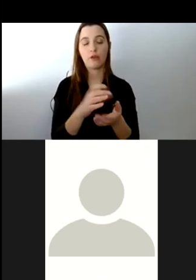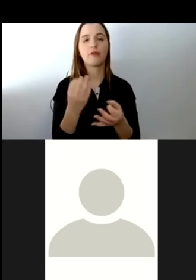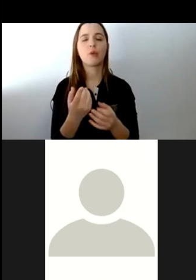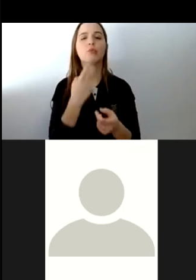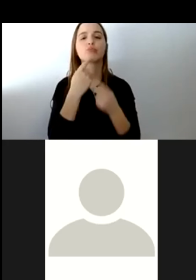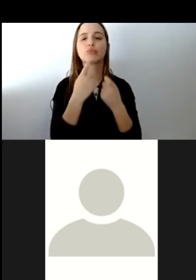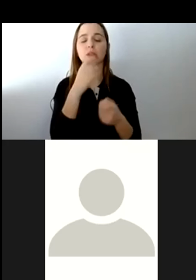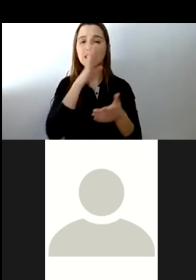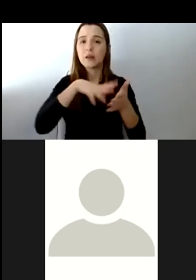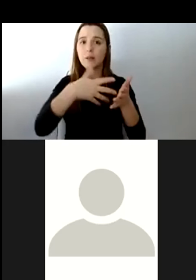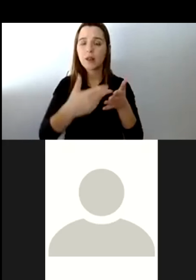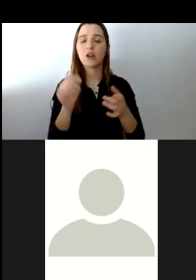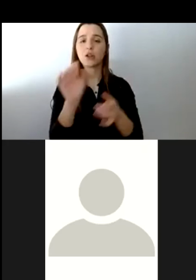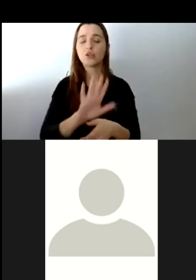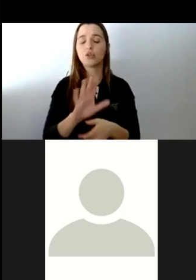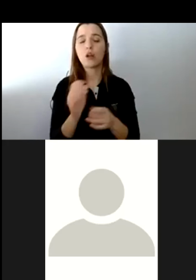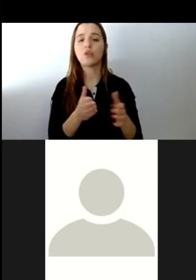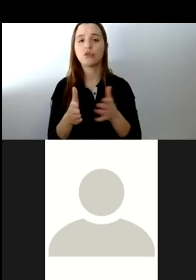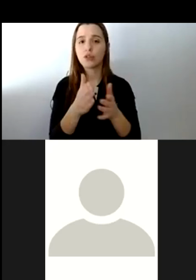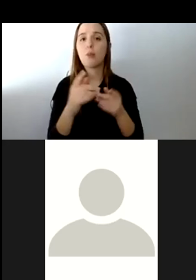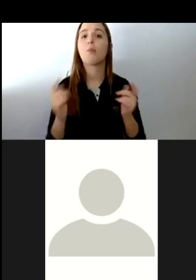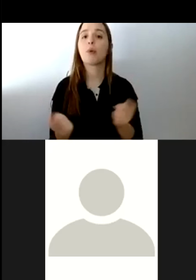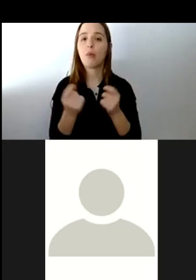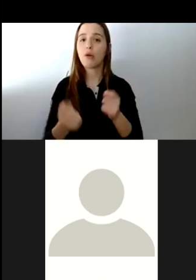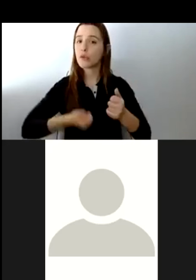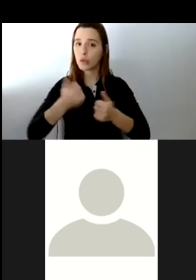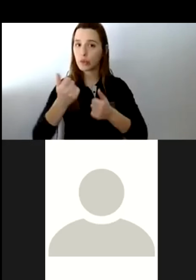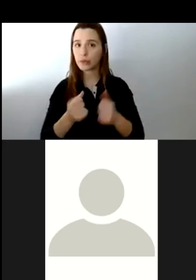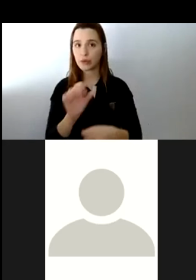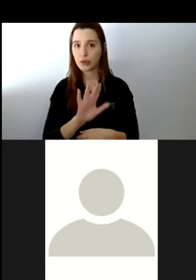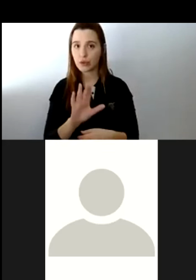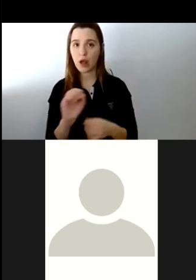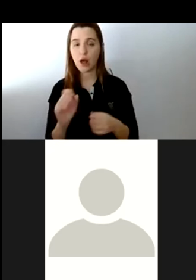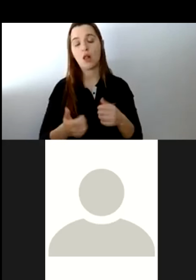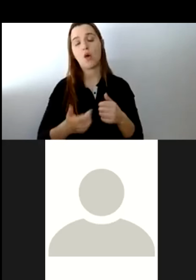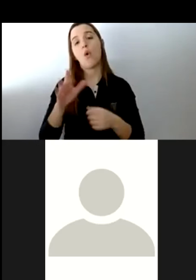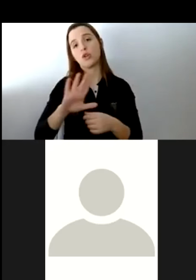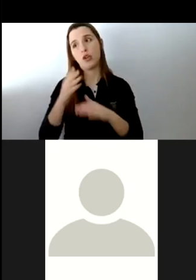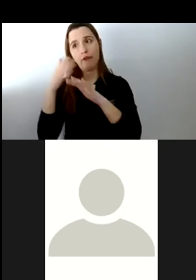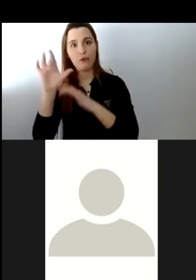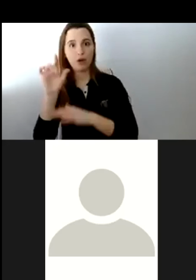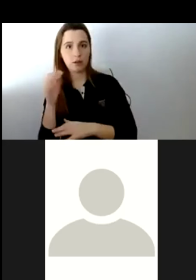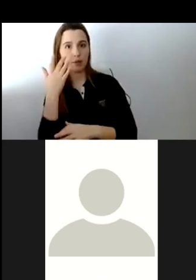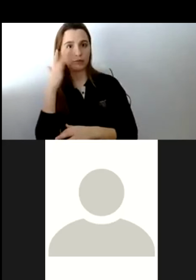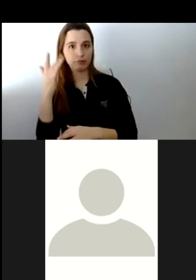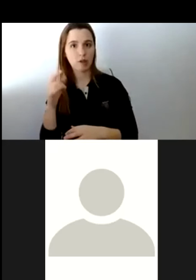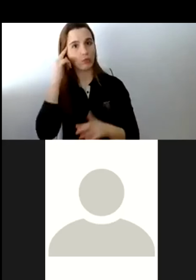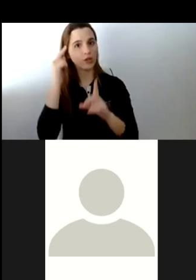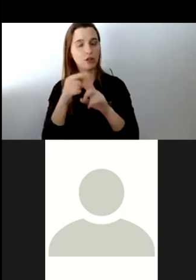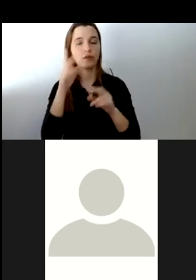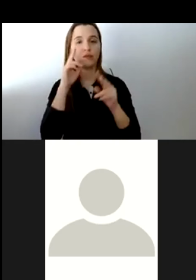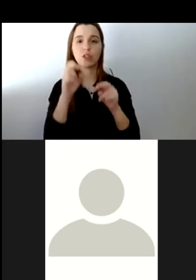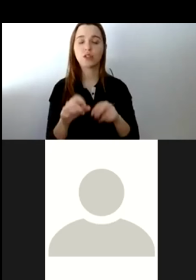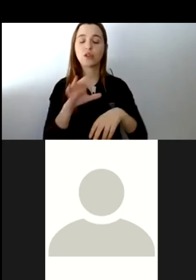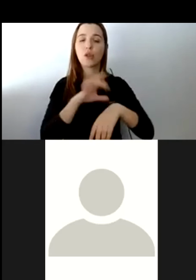o Plano Nacional ou Estratégia Nacional promove concursos nacionais ou transnacionais para projetos de investigação em doenças raras.